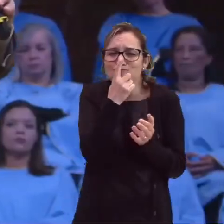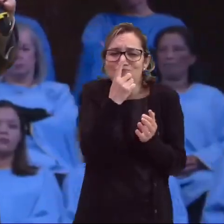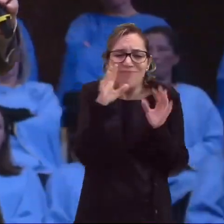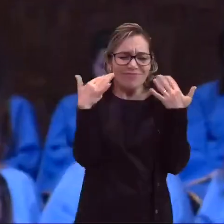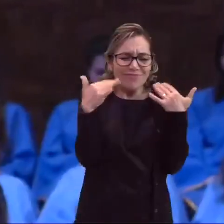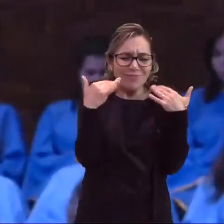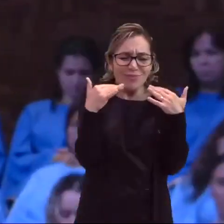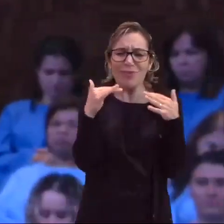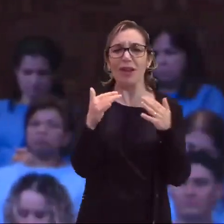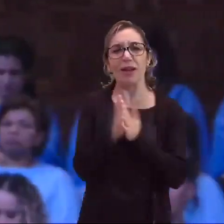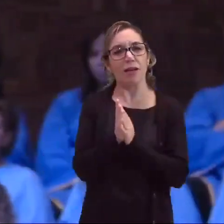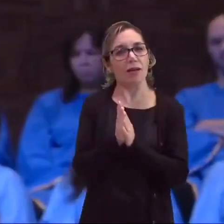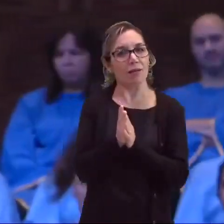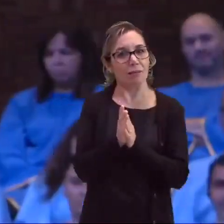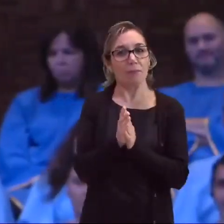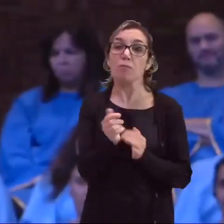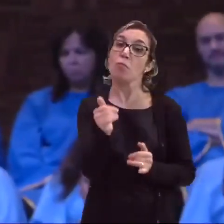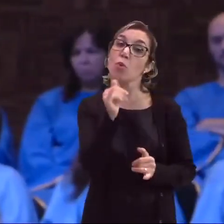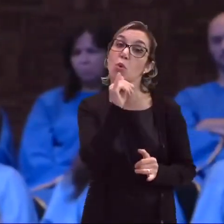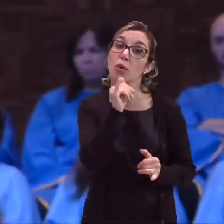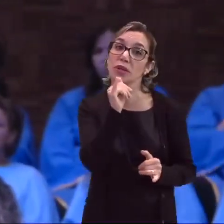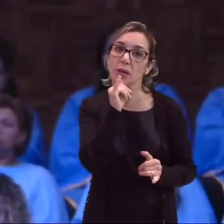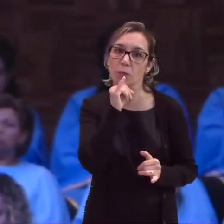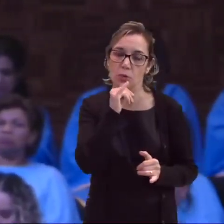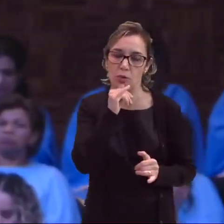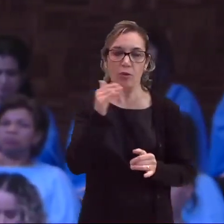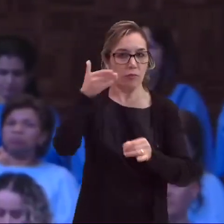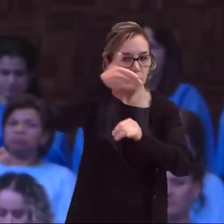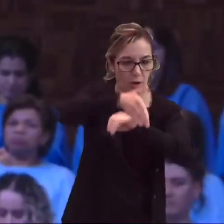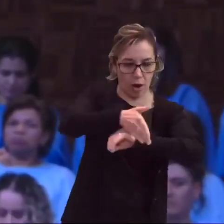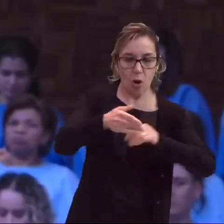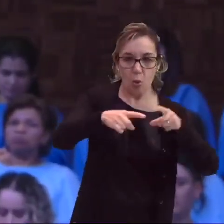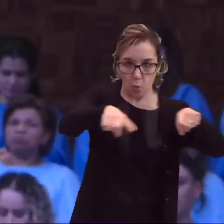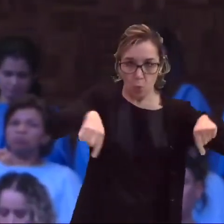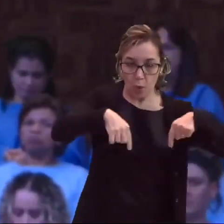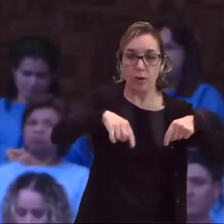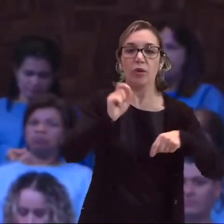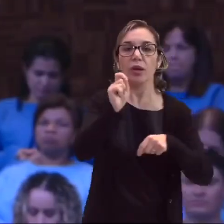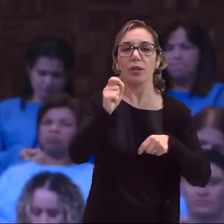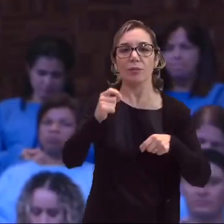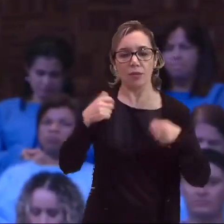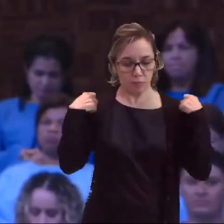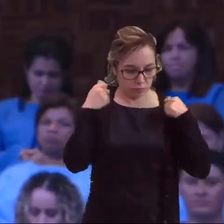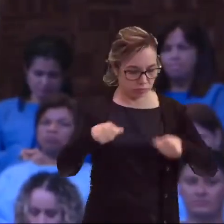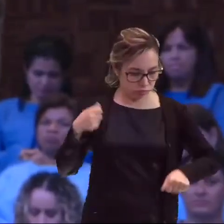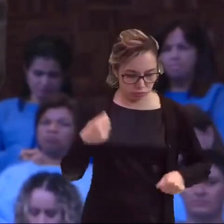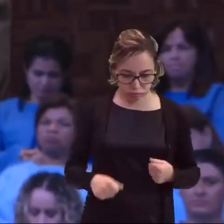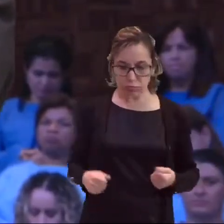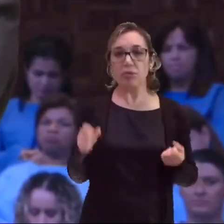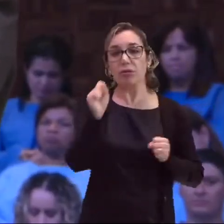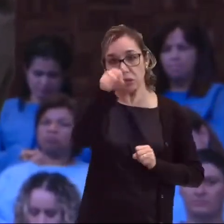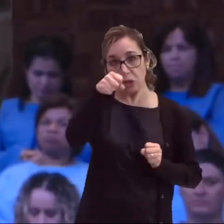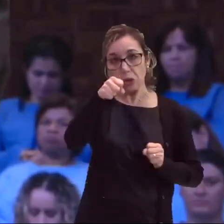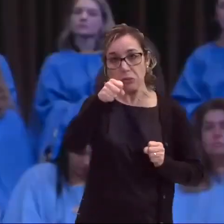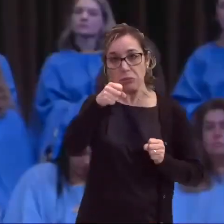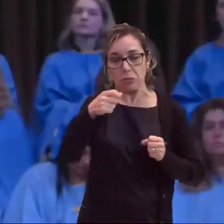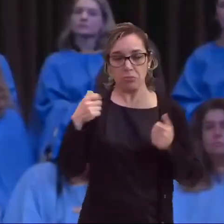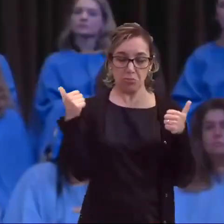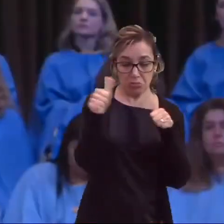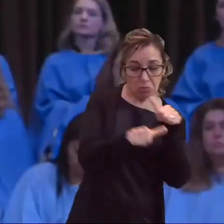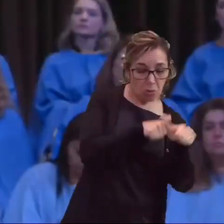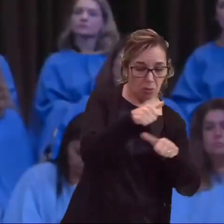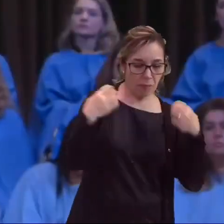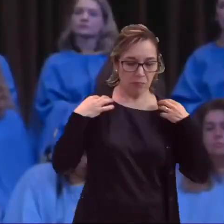que a gente troca de roupa e a gente fecha a porta do quarto não é eu no quarto que a gente tem os